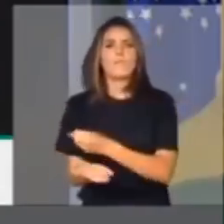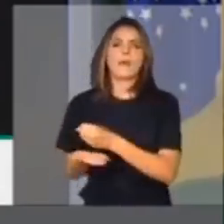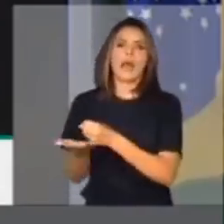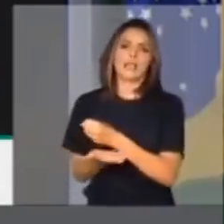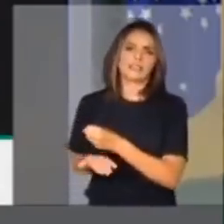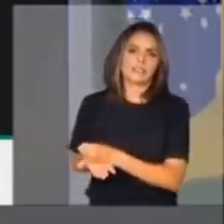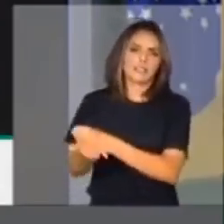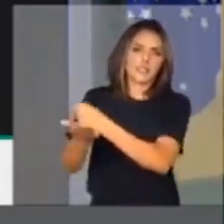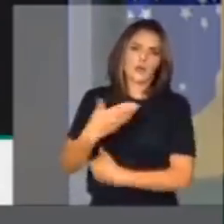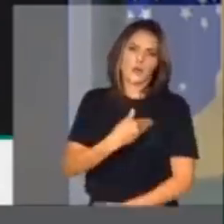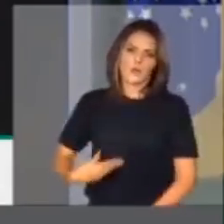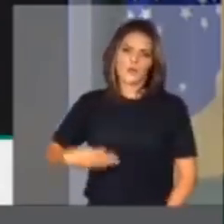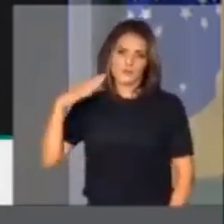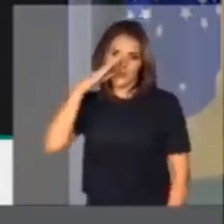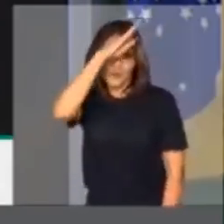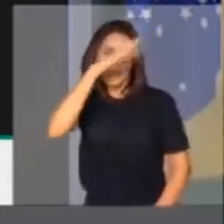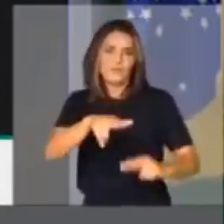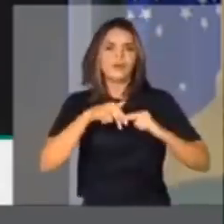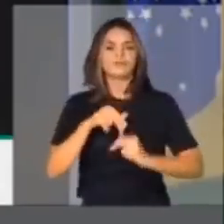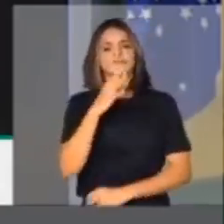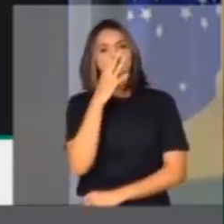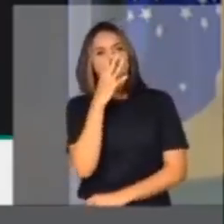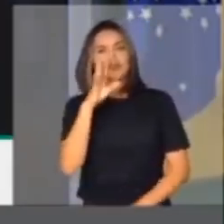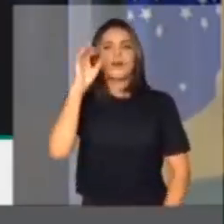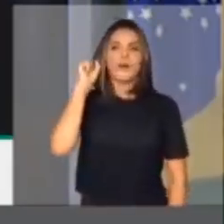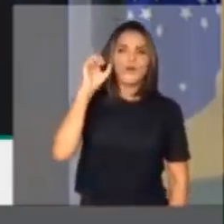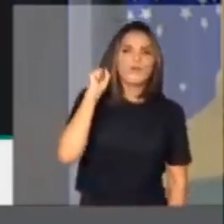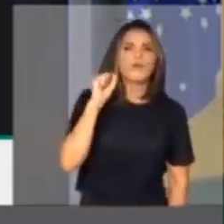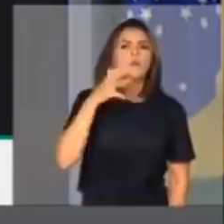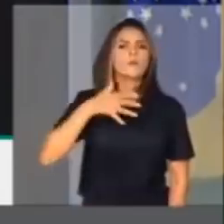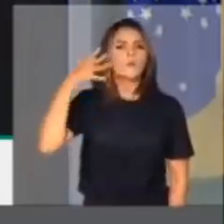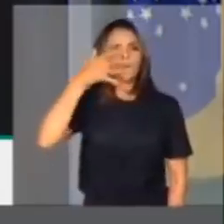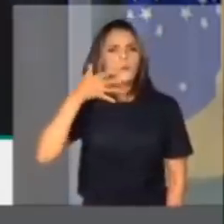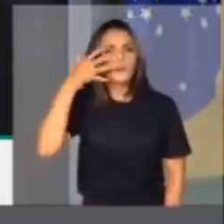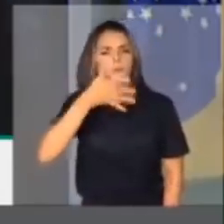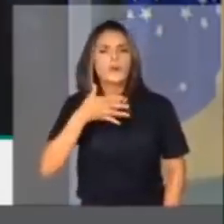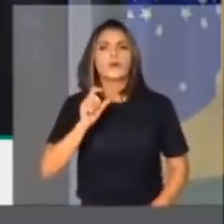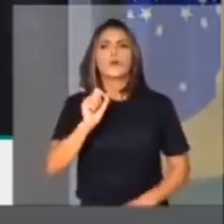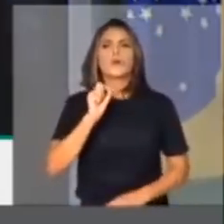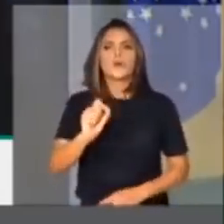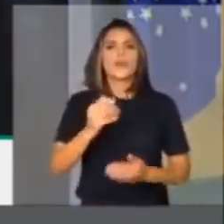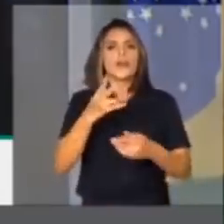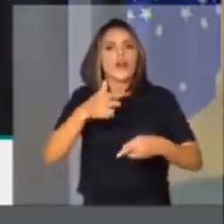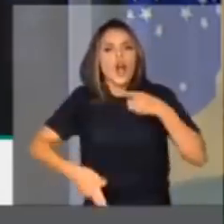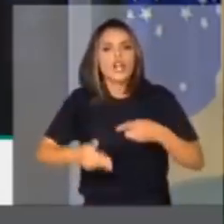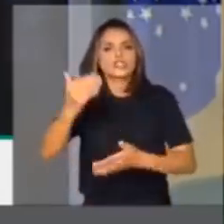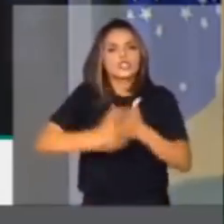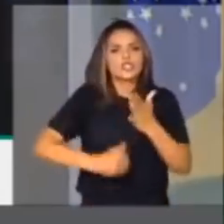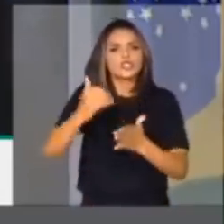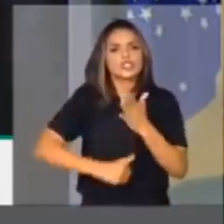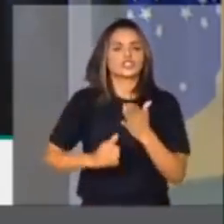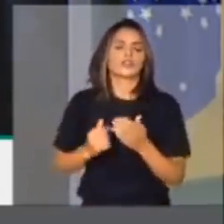governo, esteve aqui justamente escutando o discurso e pregando o discurso de austeridade, de corte de gastos, de fim